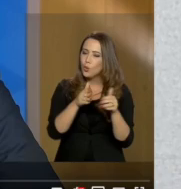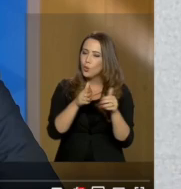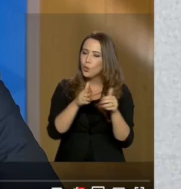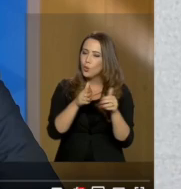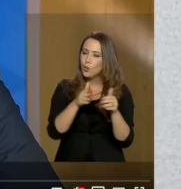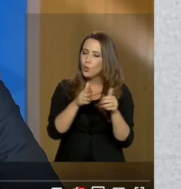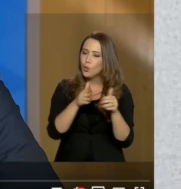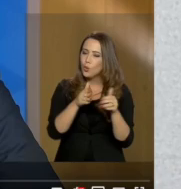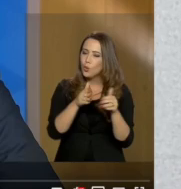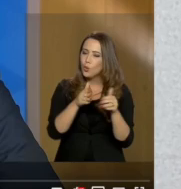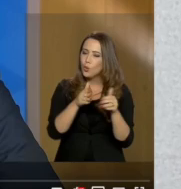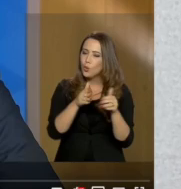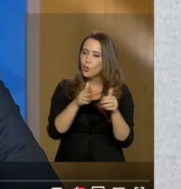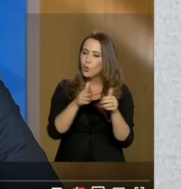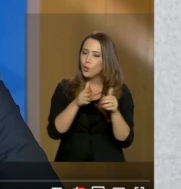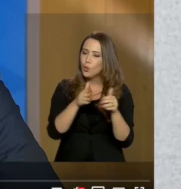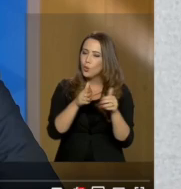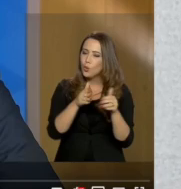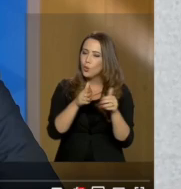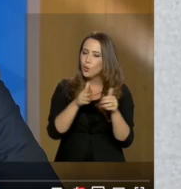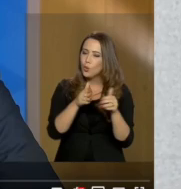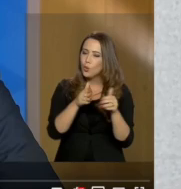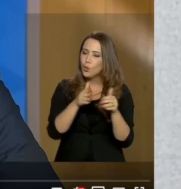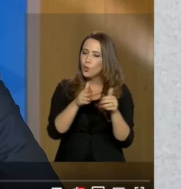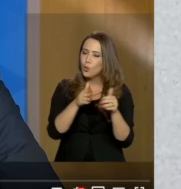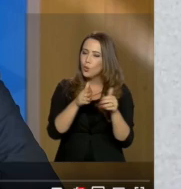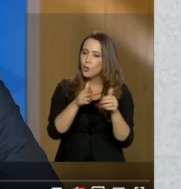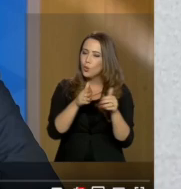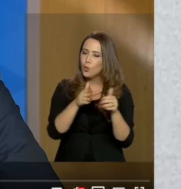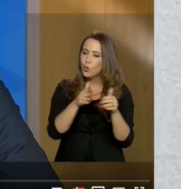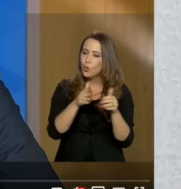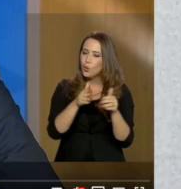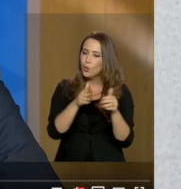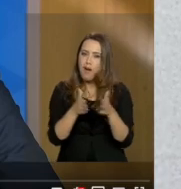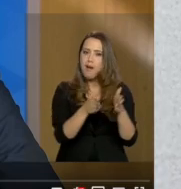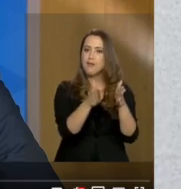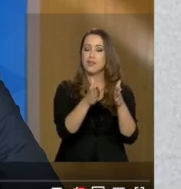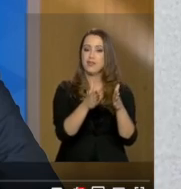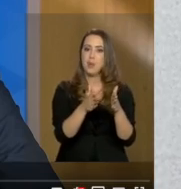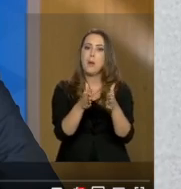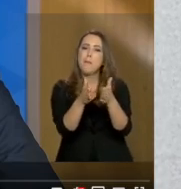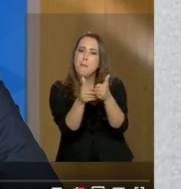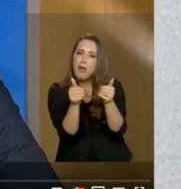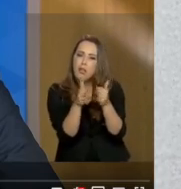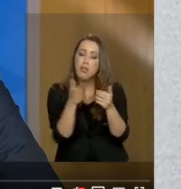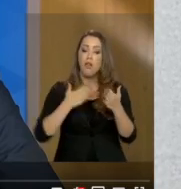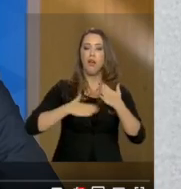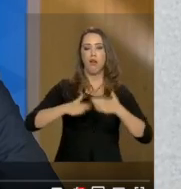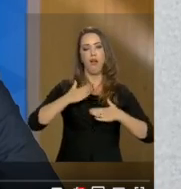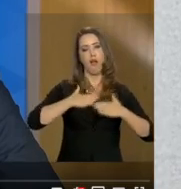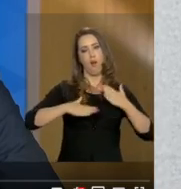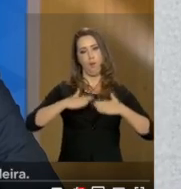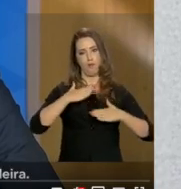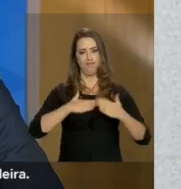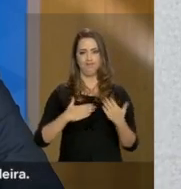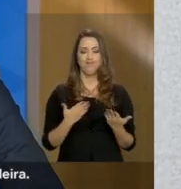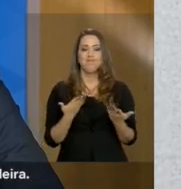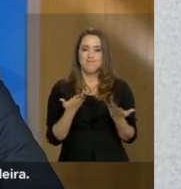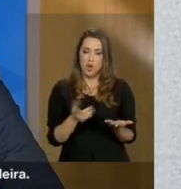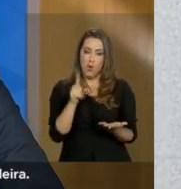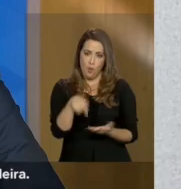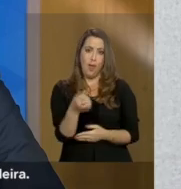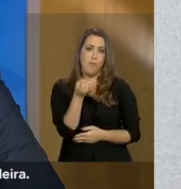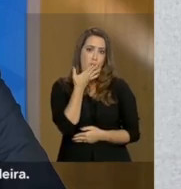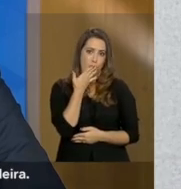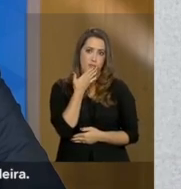1 minuto 41, já tô no meu... Fiz o Guinness Book aí de escutar o Bolsonaro. Pedem calma e tranquilidade. Isso